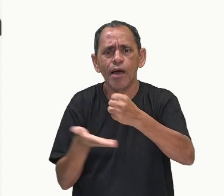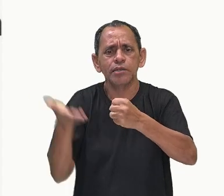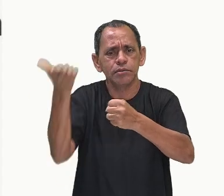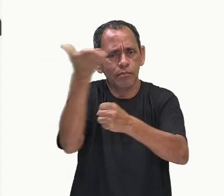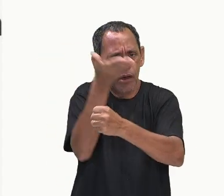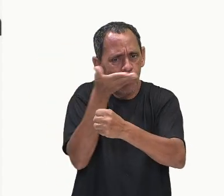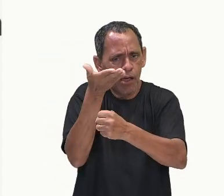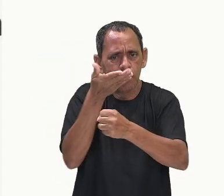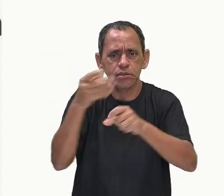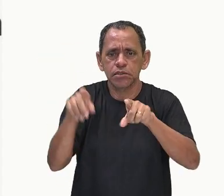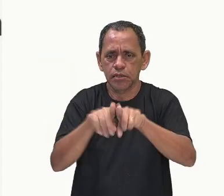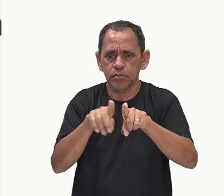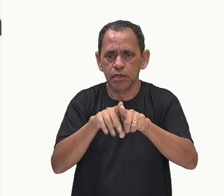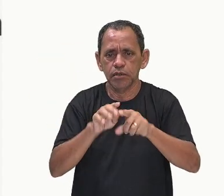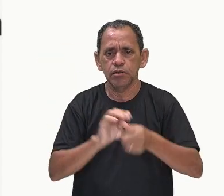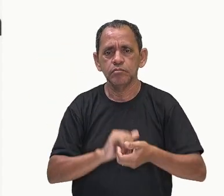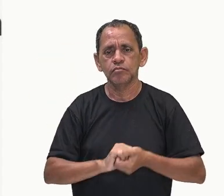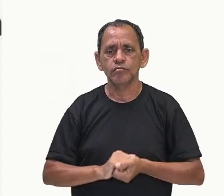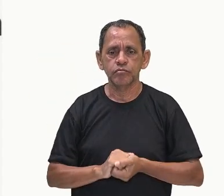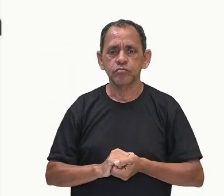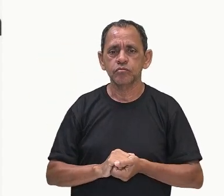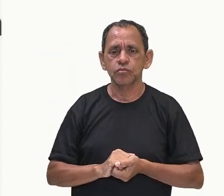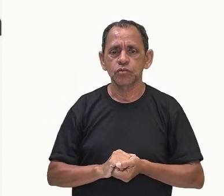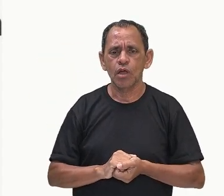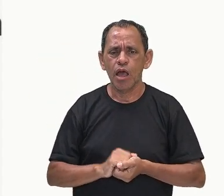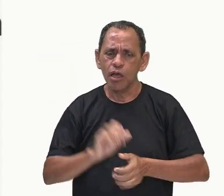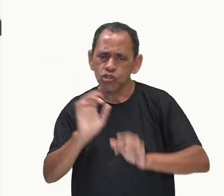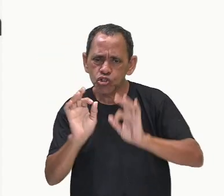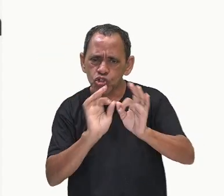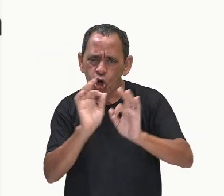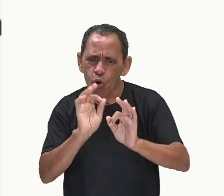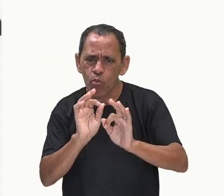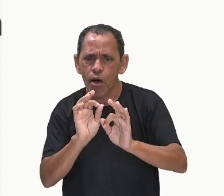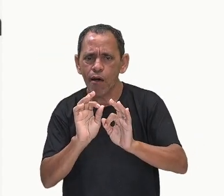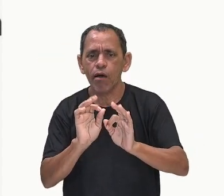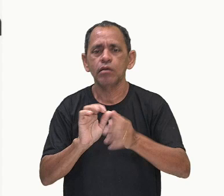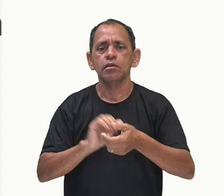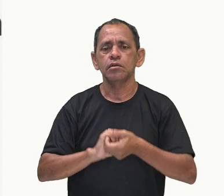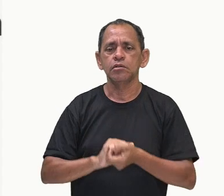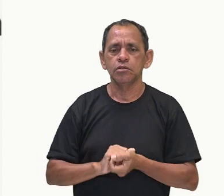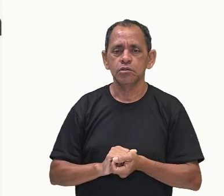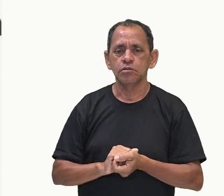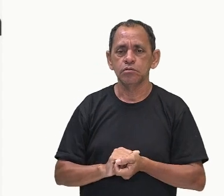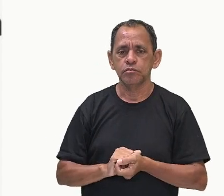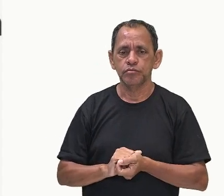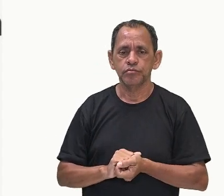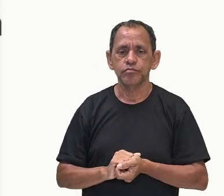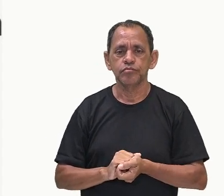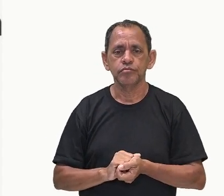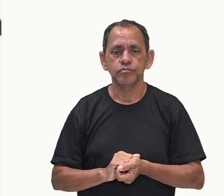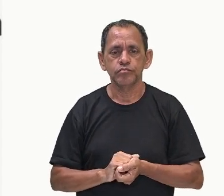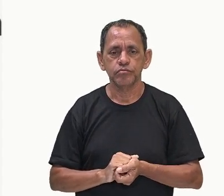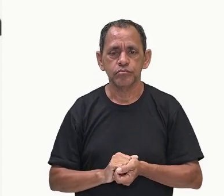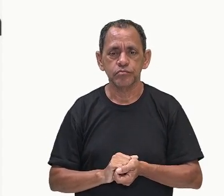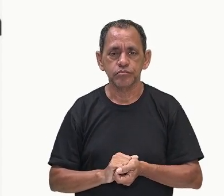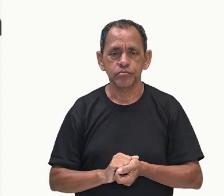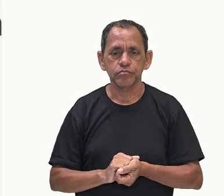bom? É apenas uma questão de orientação, tá? Então, a nossa definição